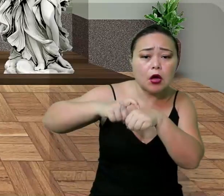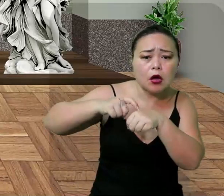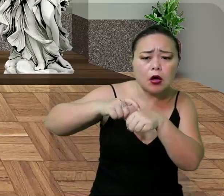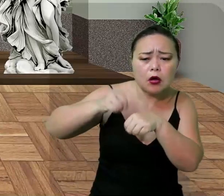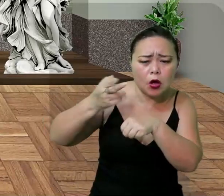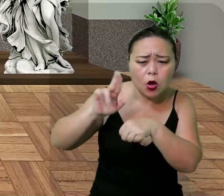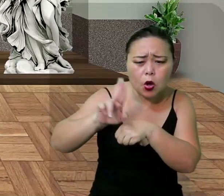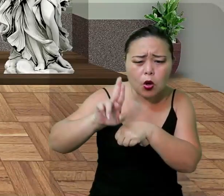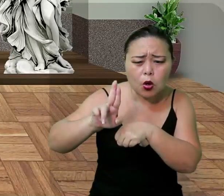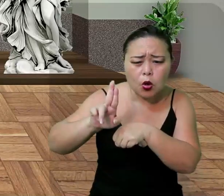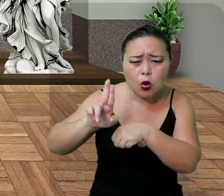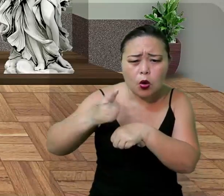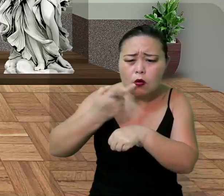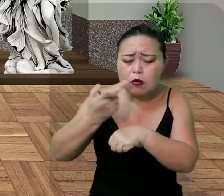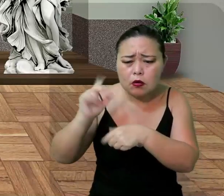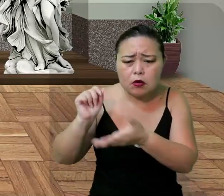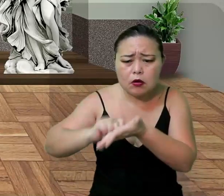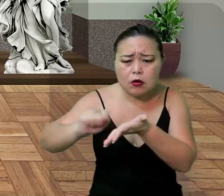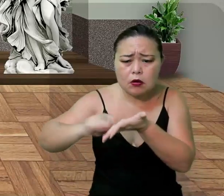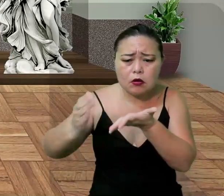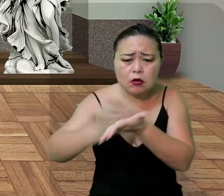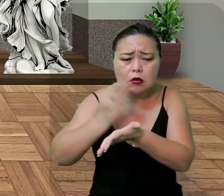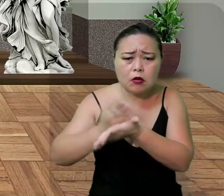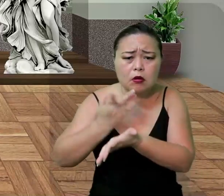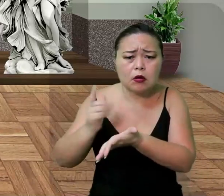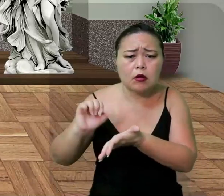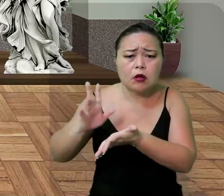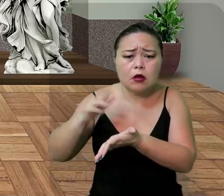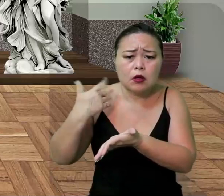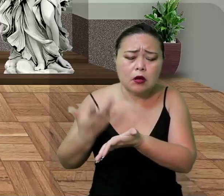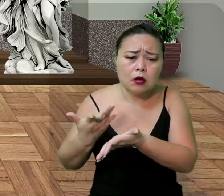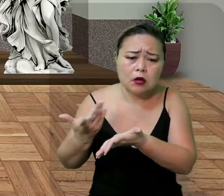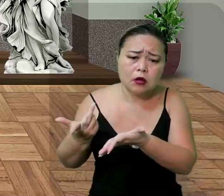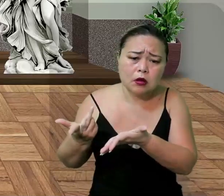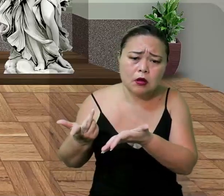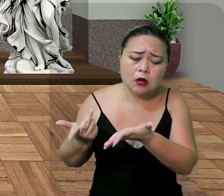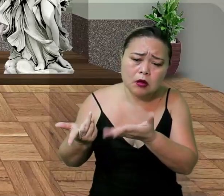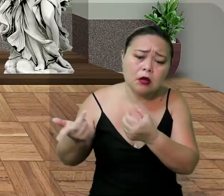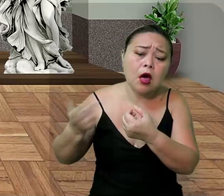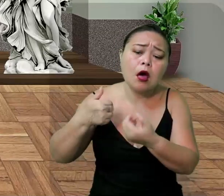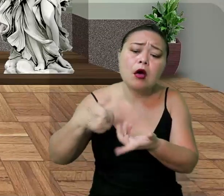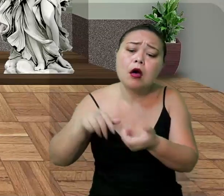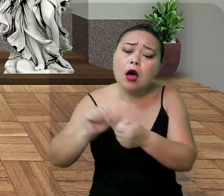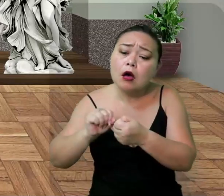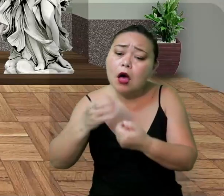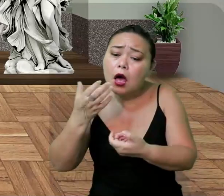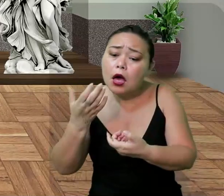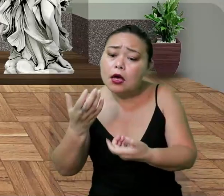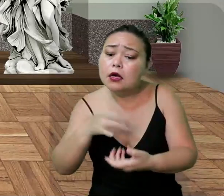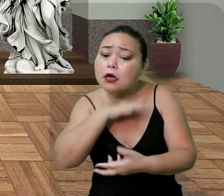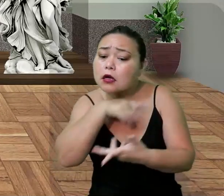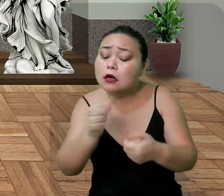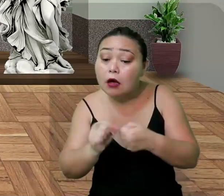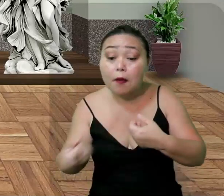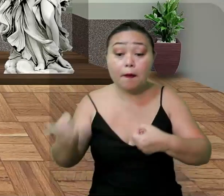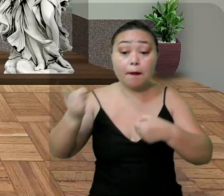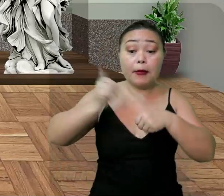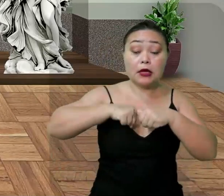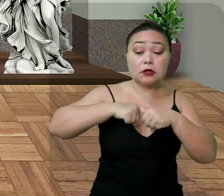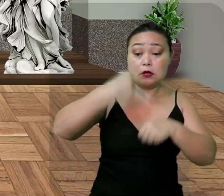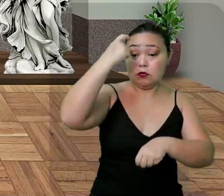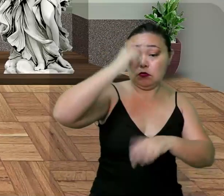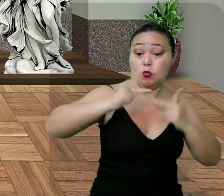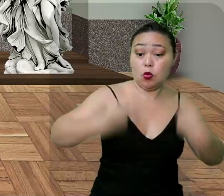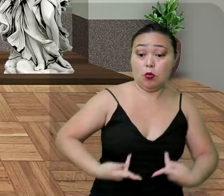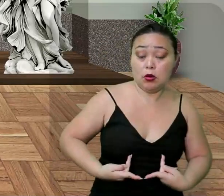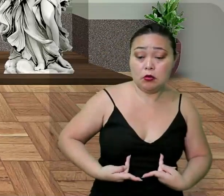É bem estranho. Inclusive, eu falei isso no meu livro, do animal. Né? E esse animal acabou passando para o humano. E aí